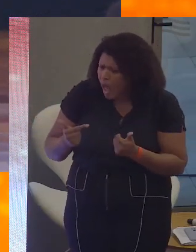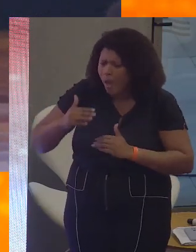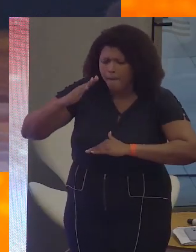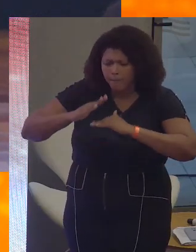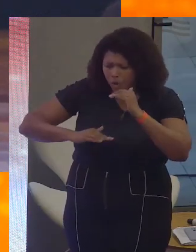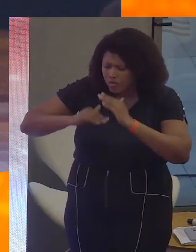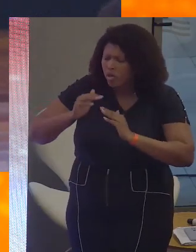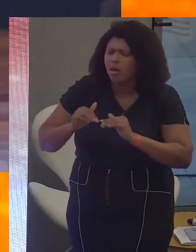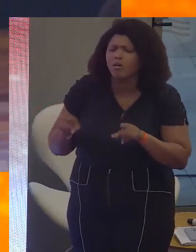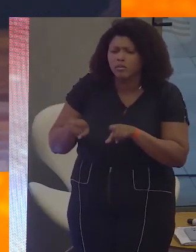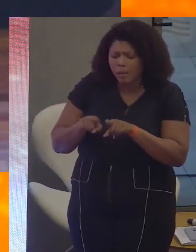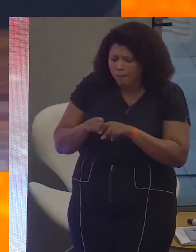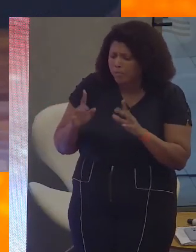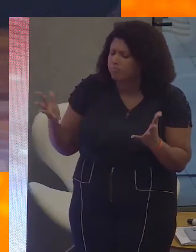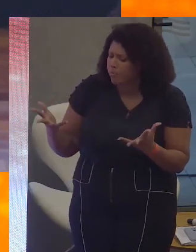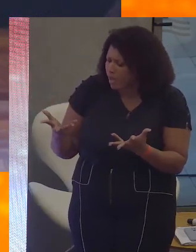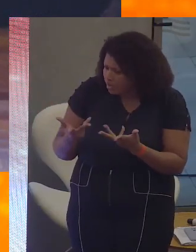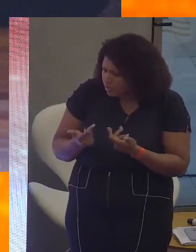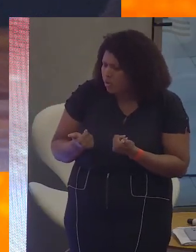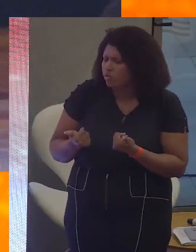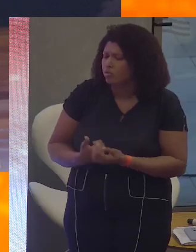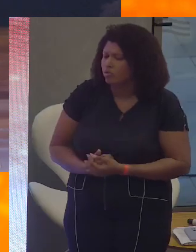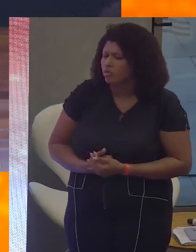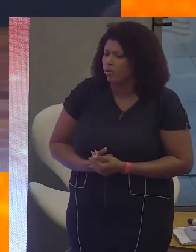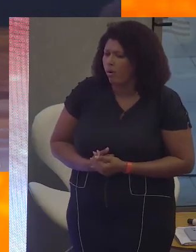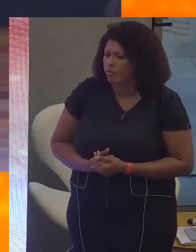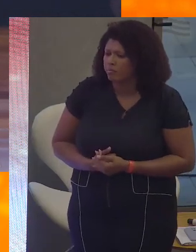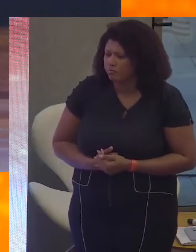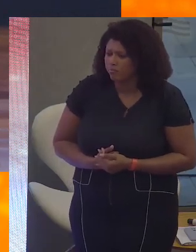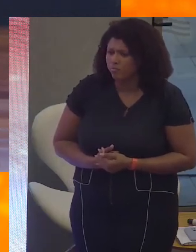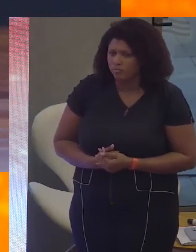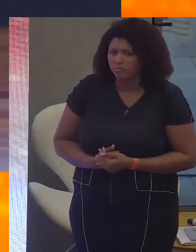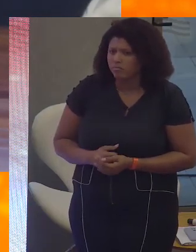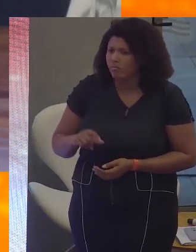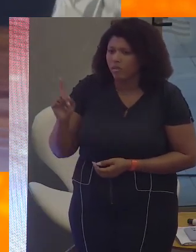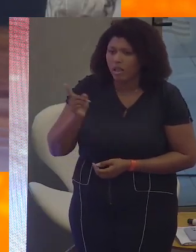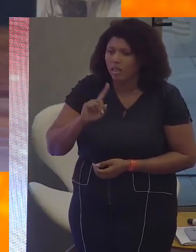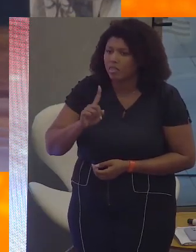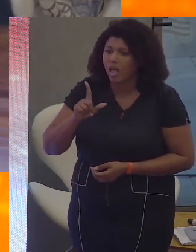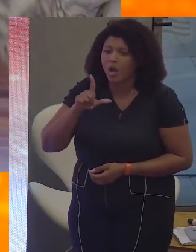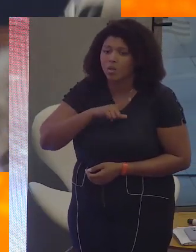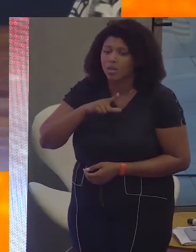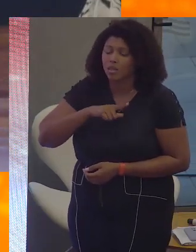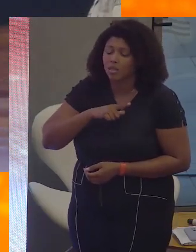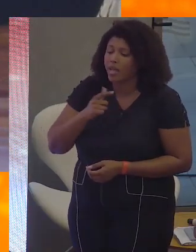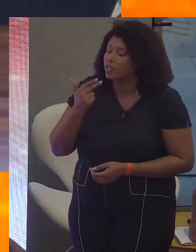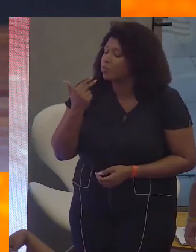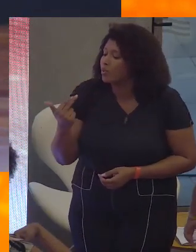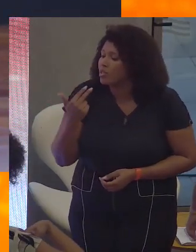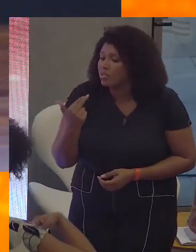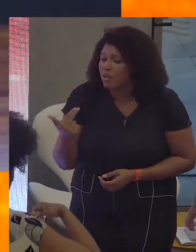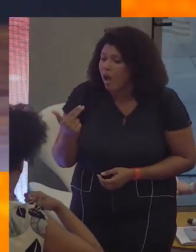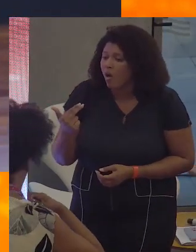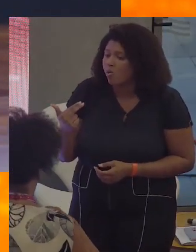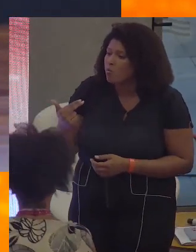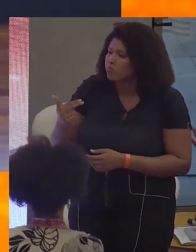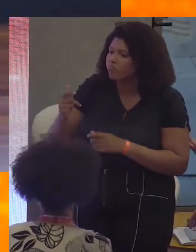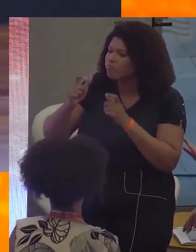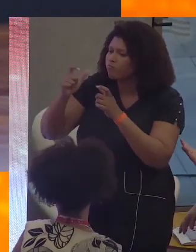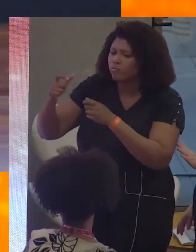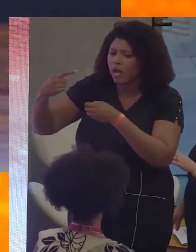são maravilhosos. Entendeu? Não existe nutrição em nenhum país do mundo